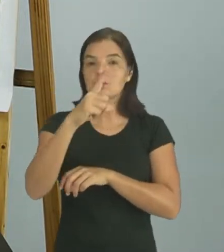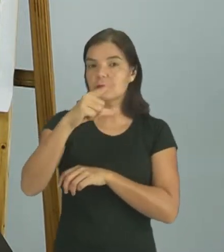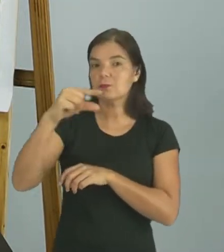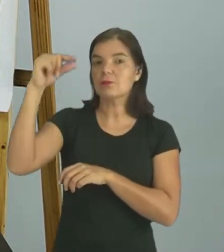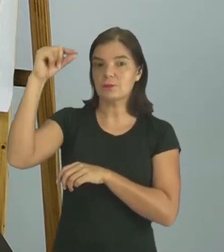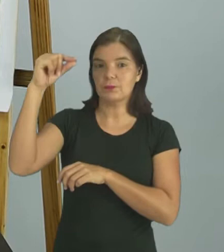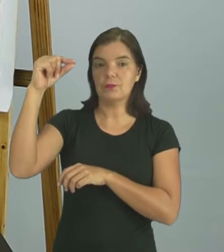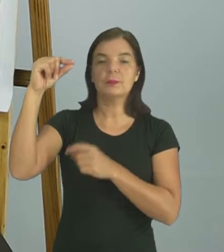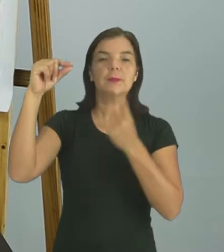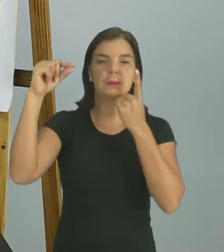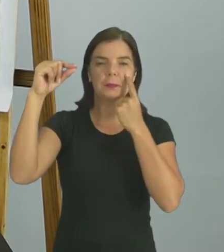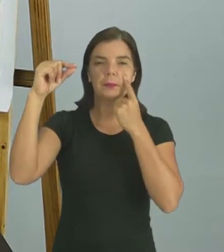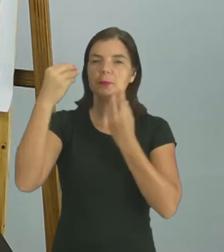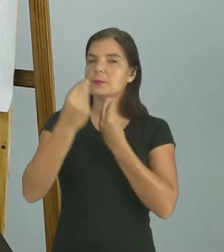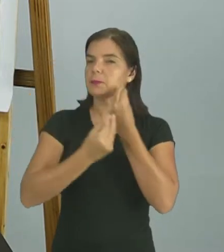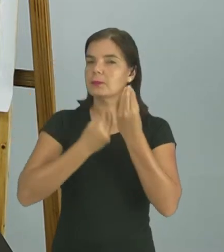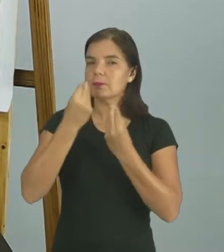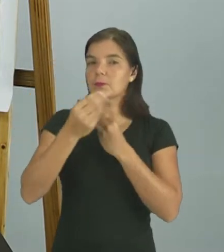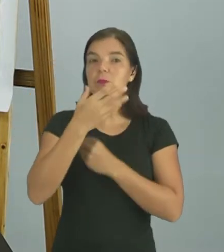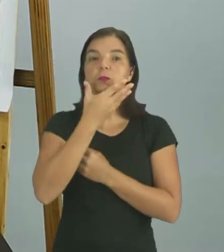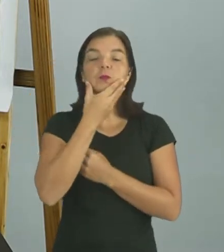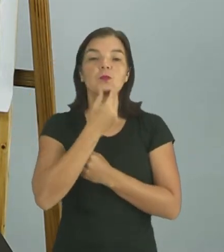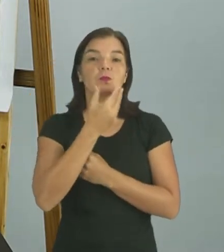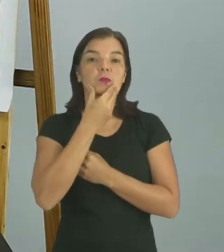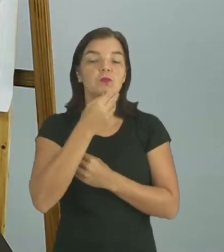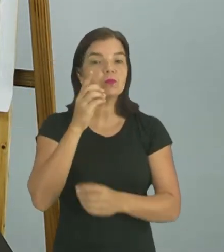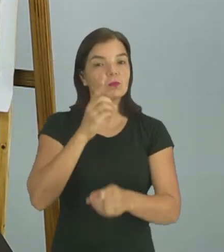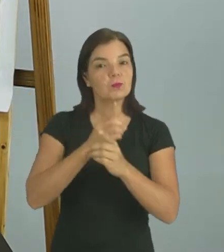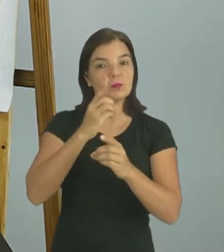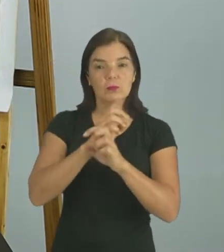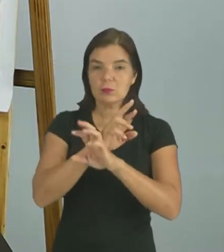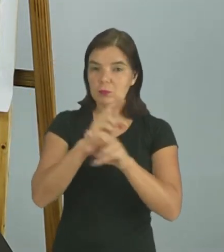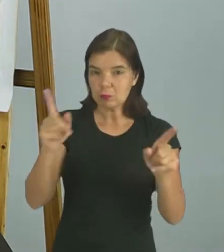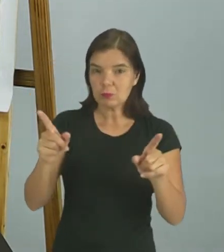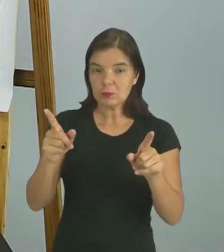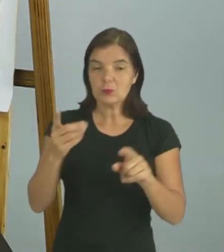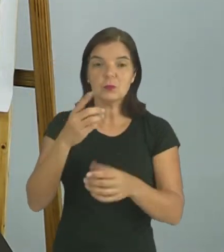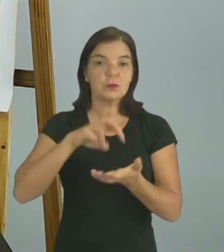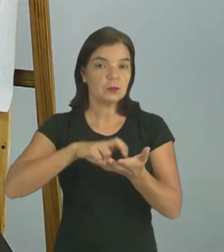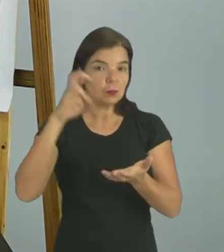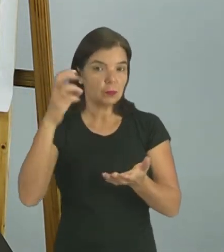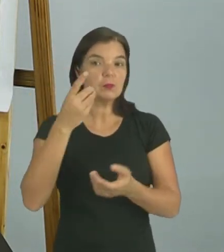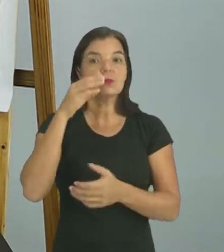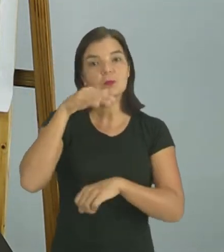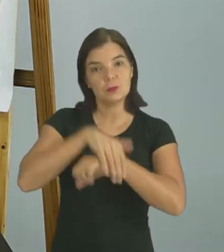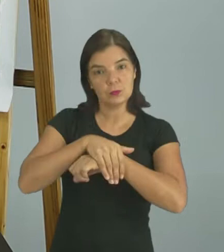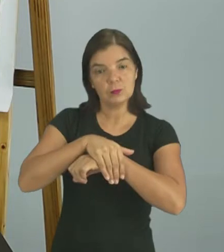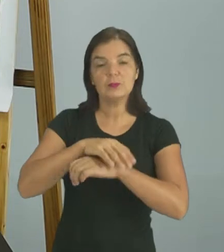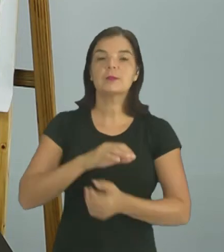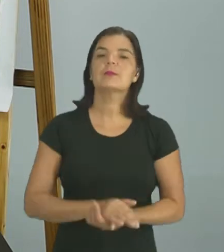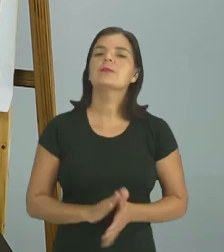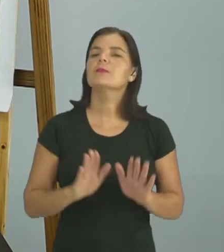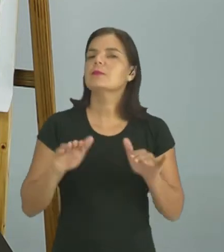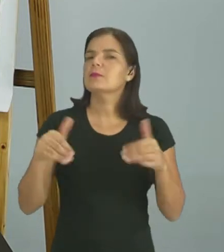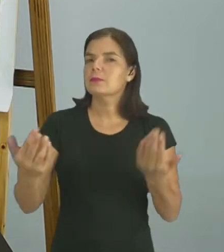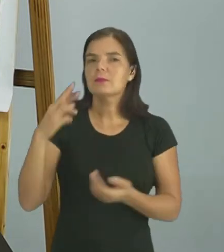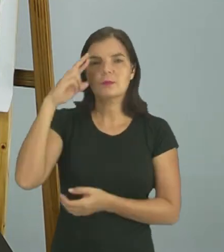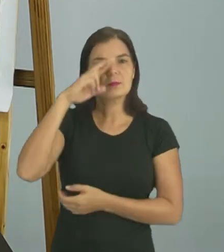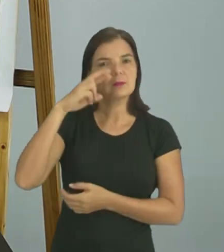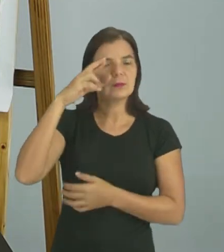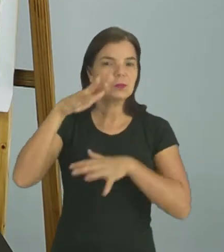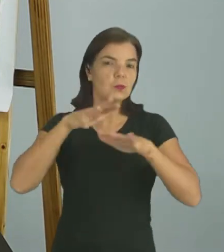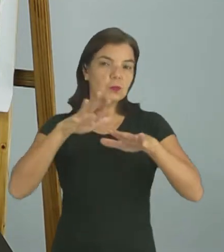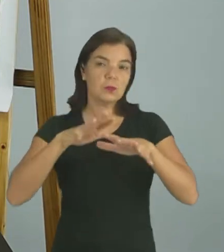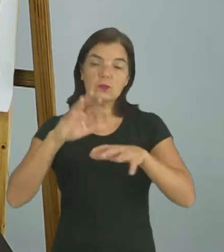lua. Vamos aprender um pouquinho como o homem descobriu sobre essa diferença do dia e da noite? Com a observação do movimento